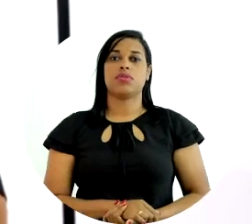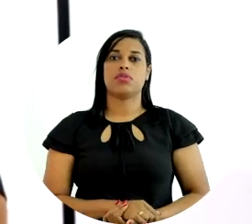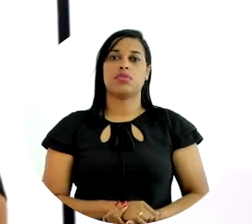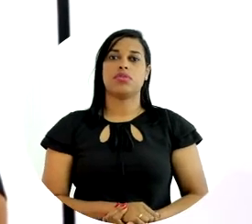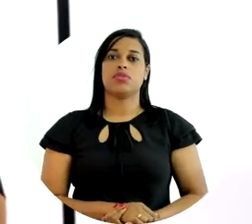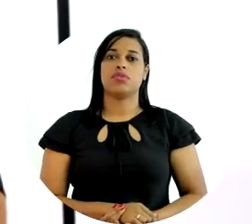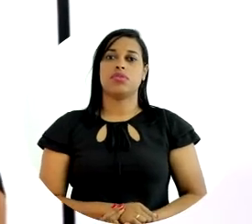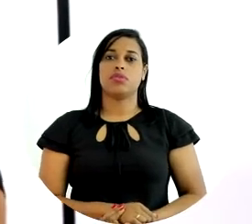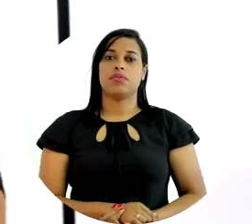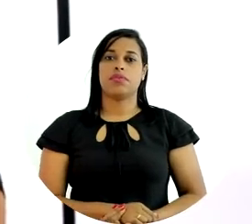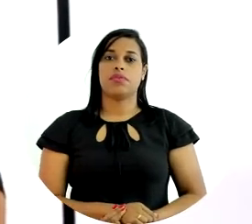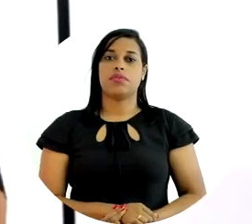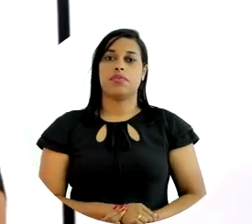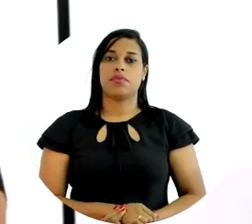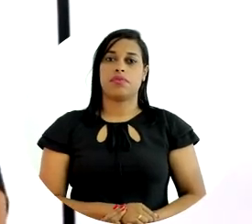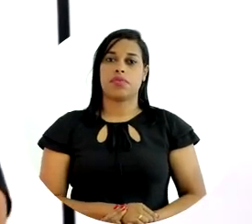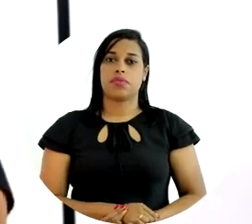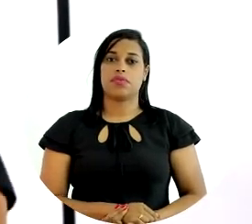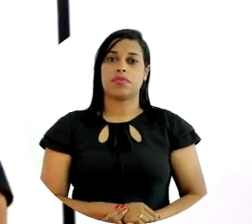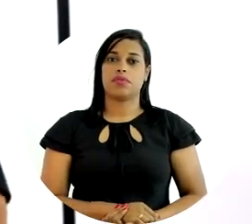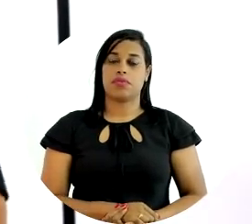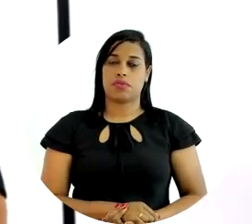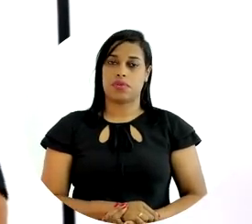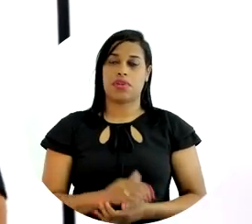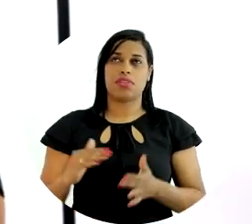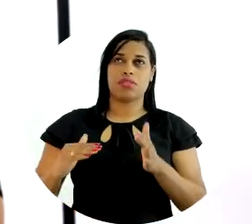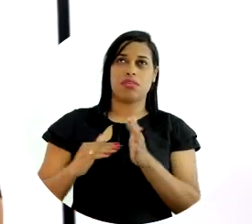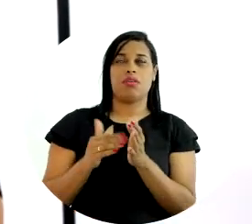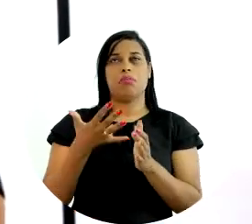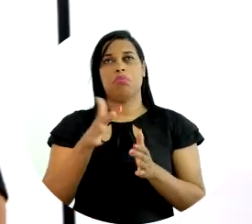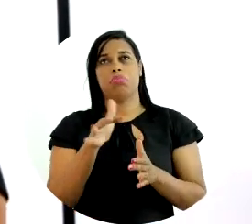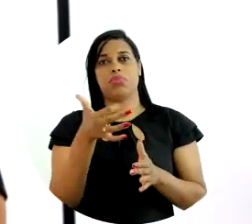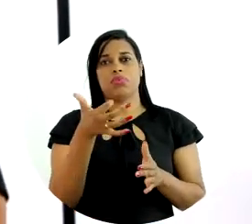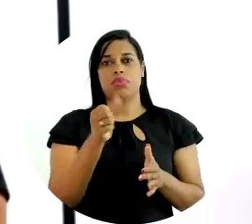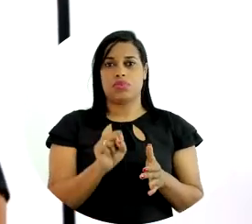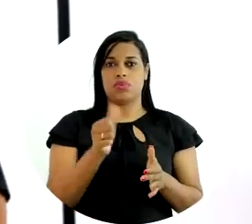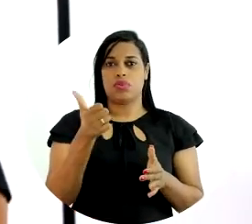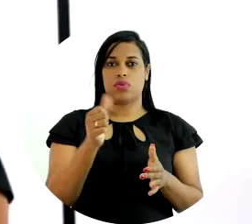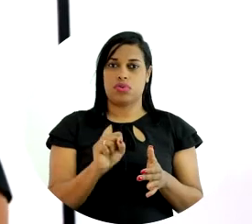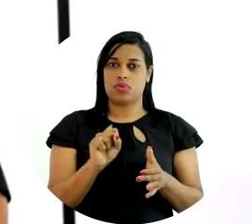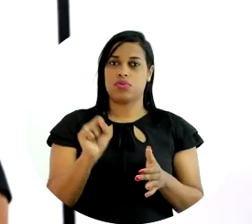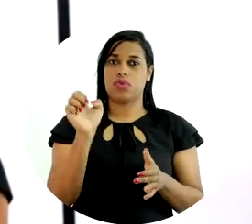portuguesa o modelo se viu até 18